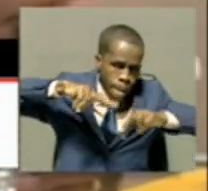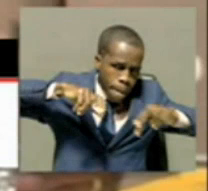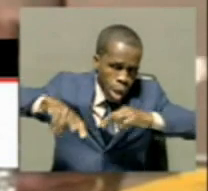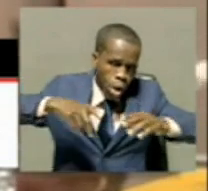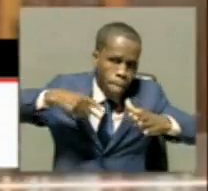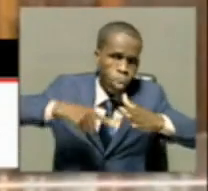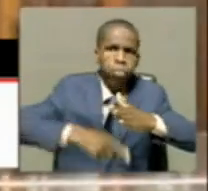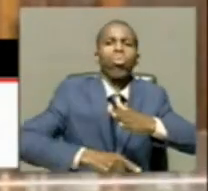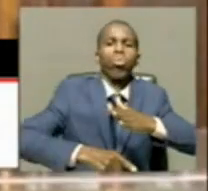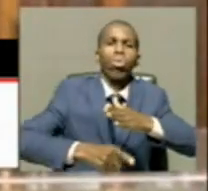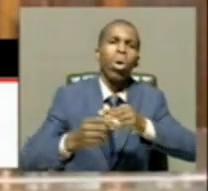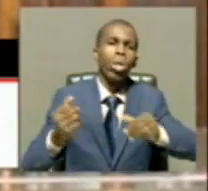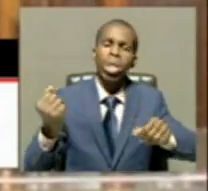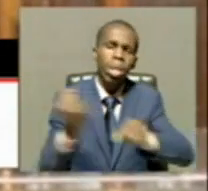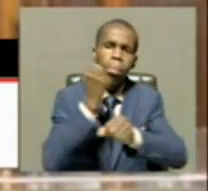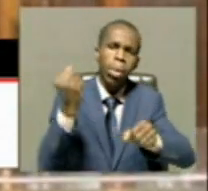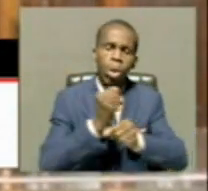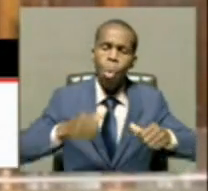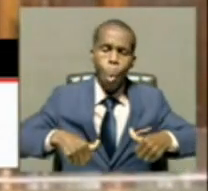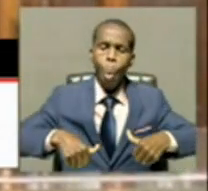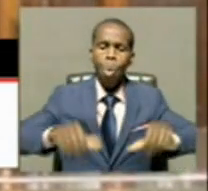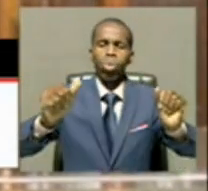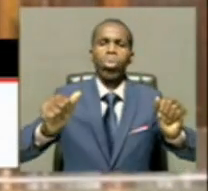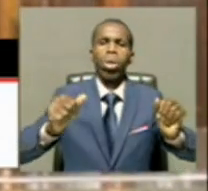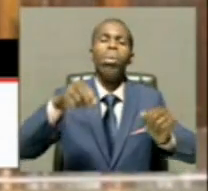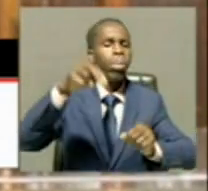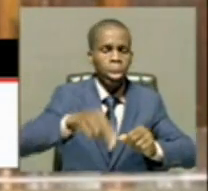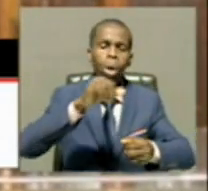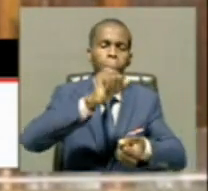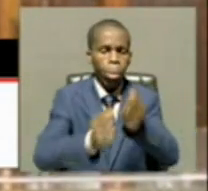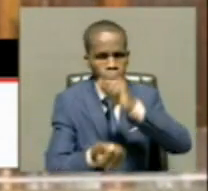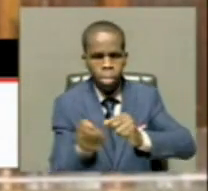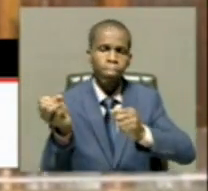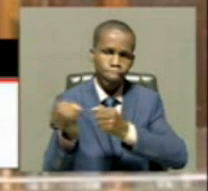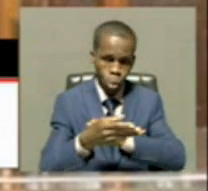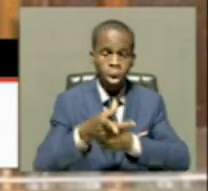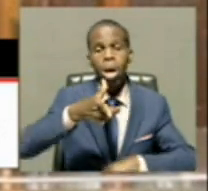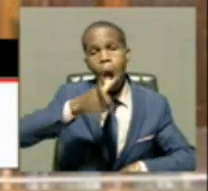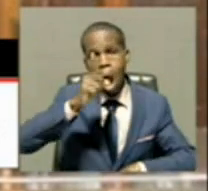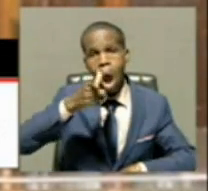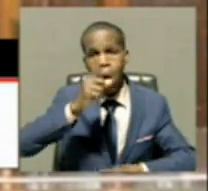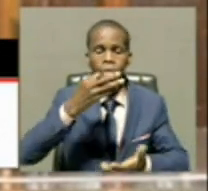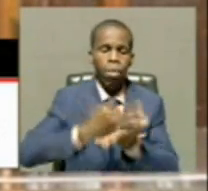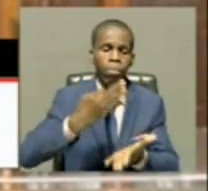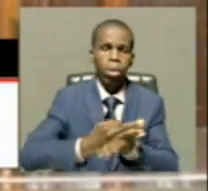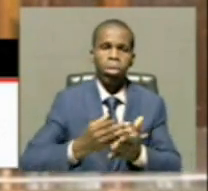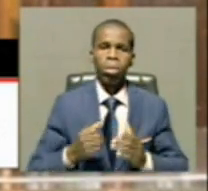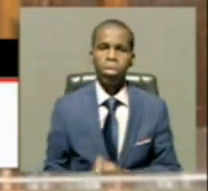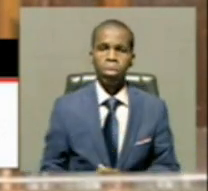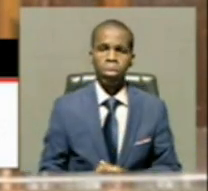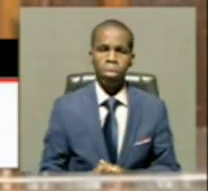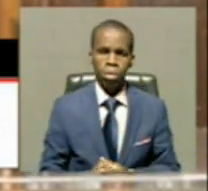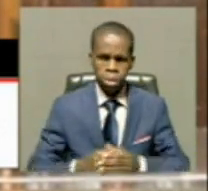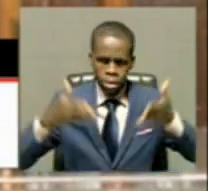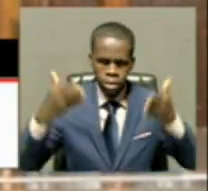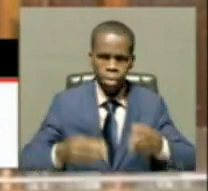continuar a fazer trabalhos continuados, porque é importante resolvermos já este problema da água na nossa cidade. Relativamente às